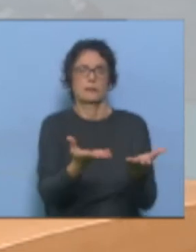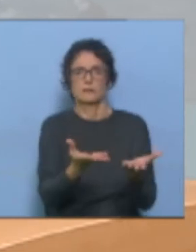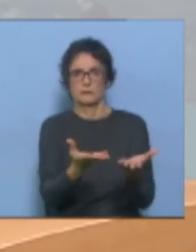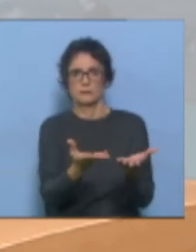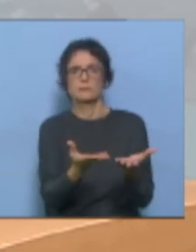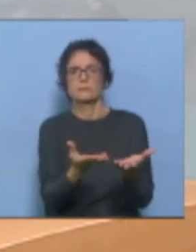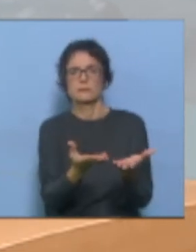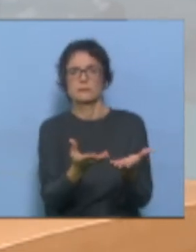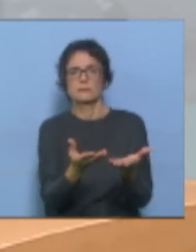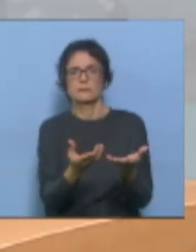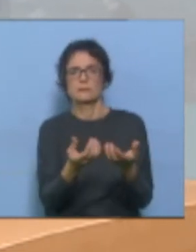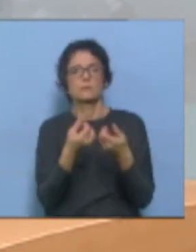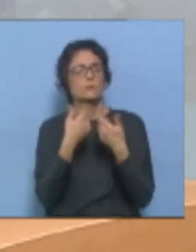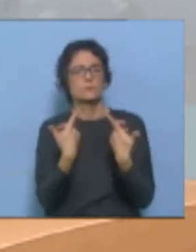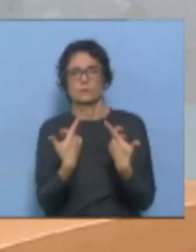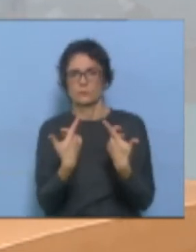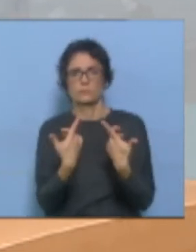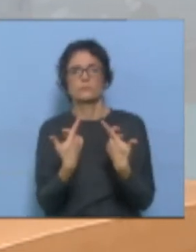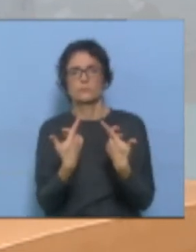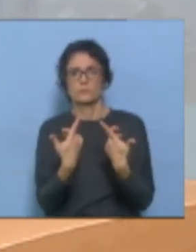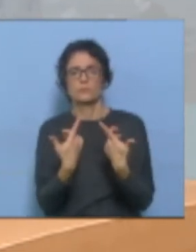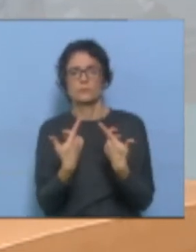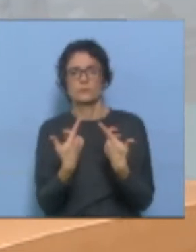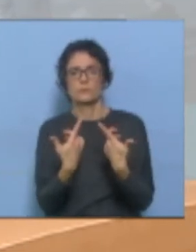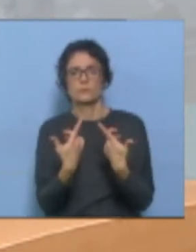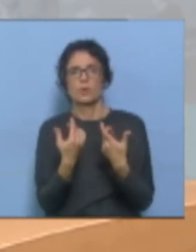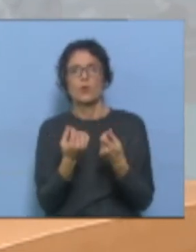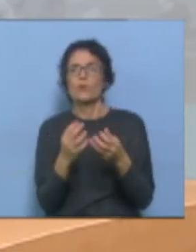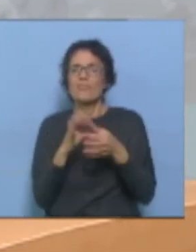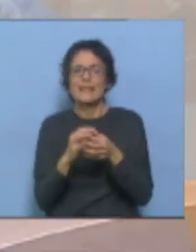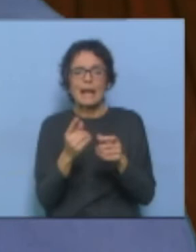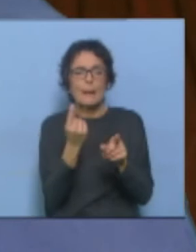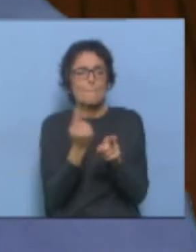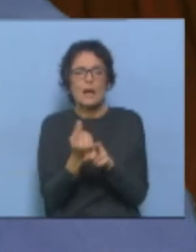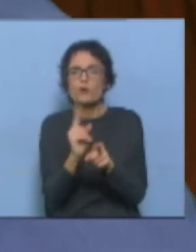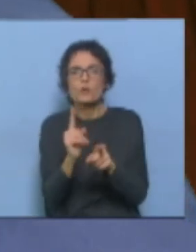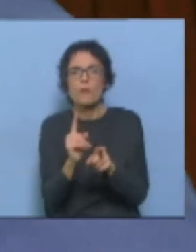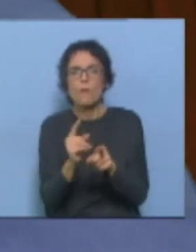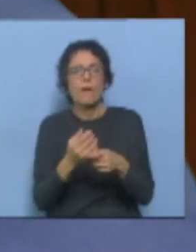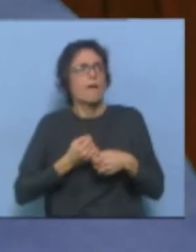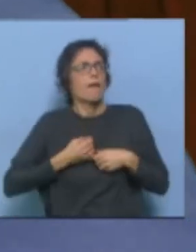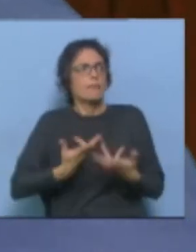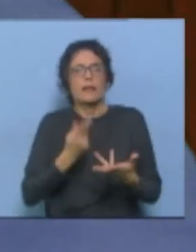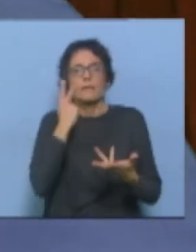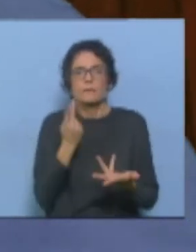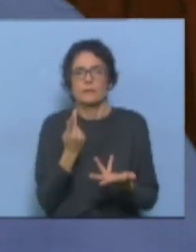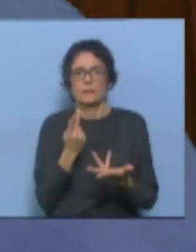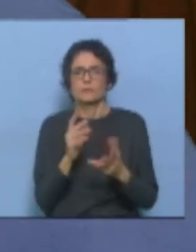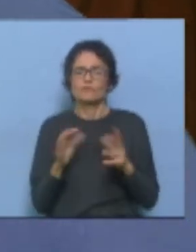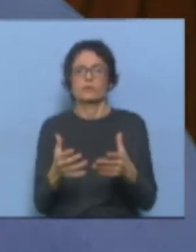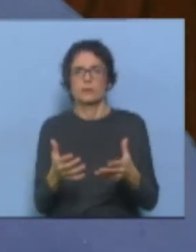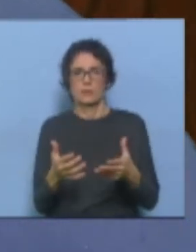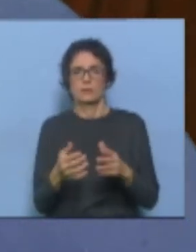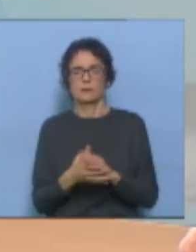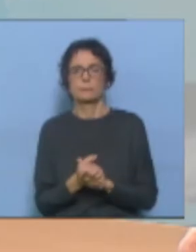não damos propriamente coisas, mas damos-nos. Que é, aliás, o ponto central, não é? Da missão.